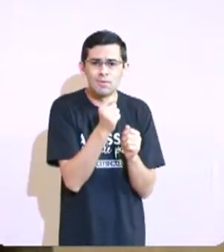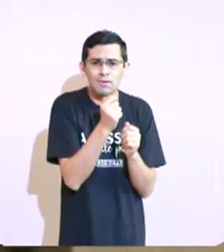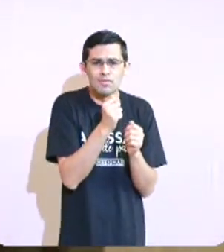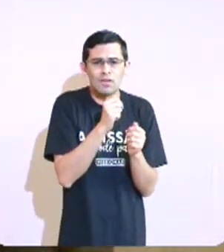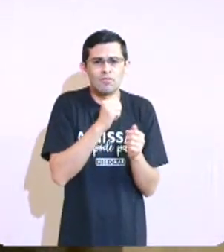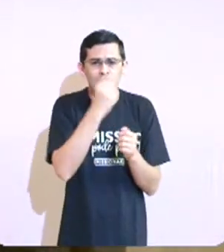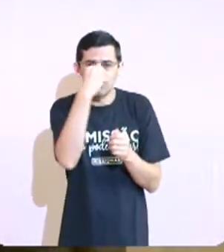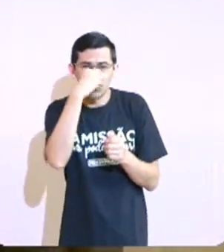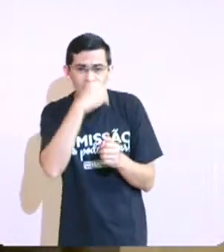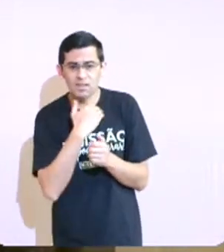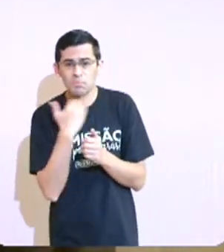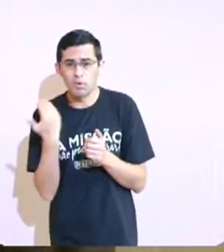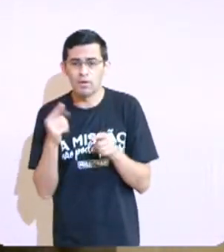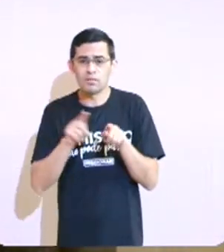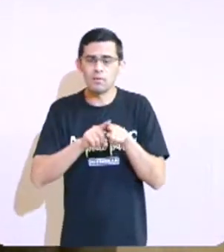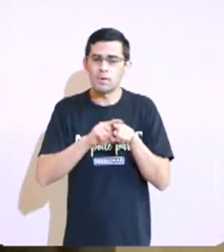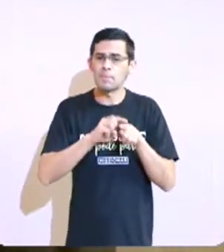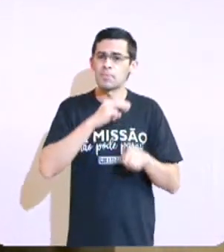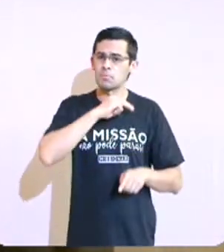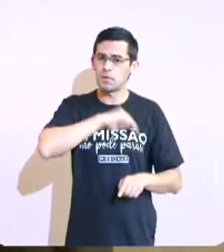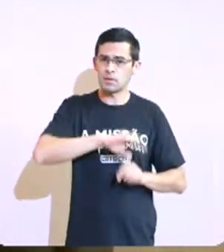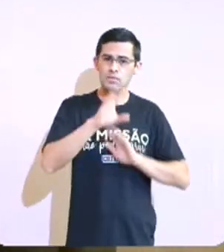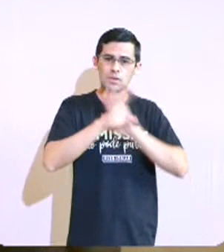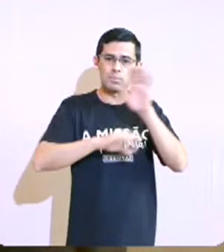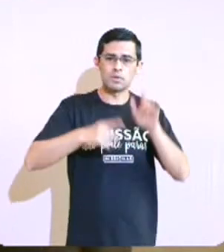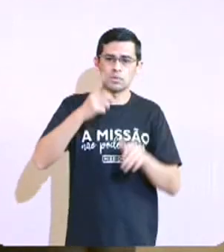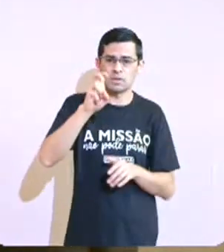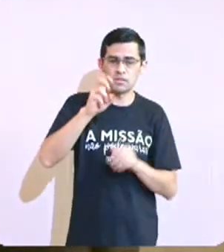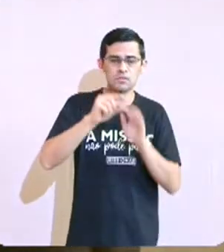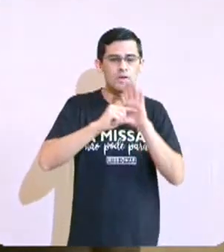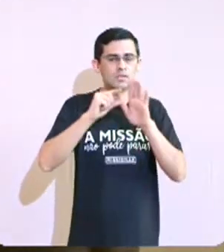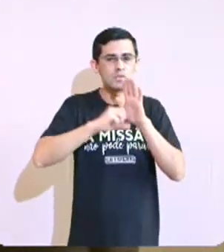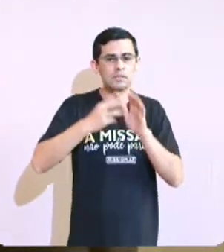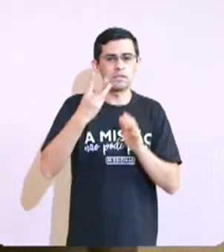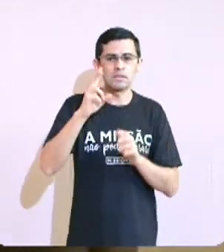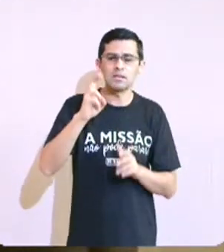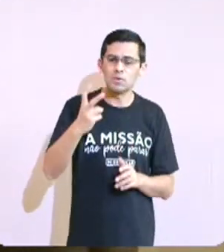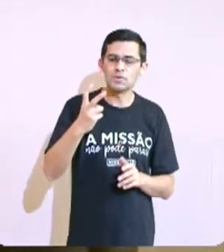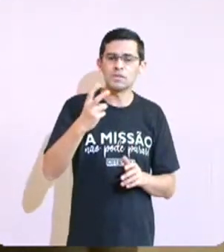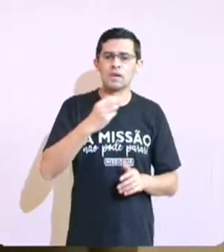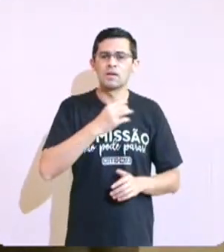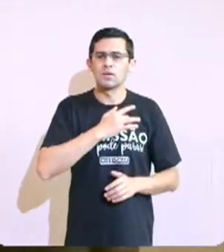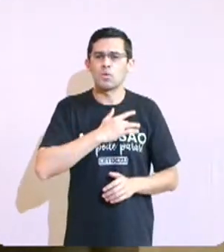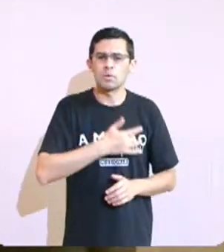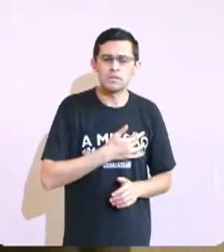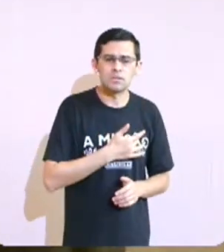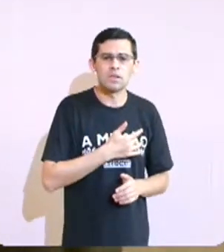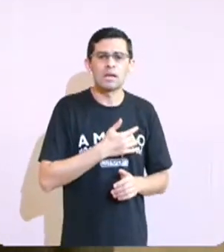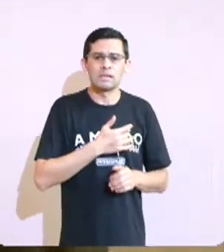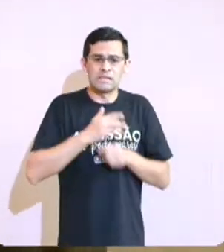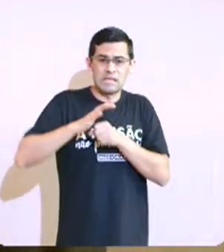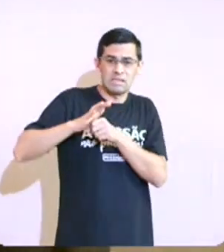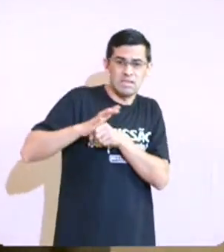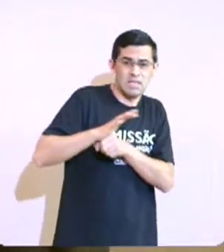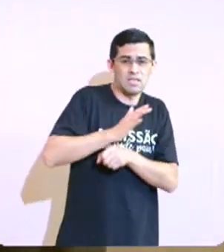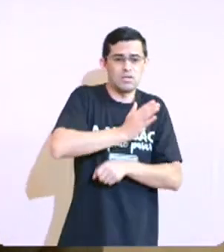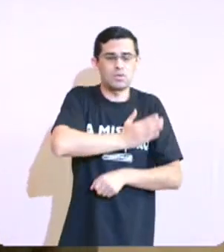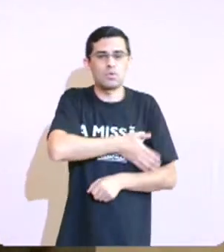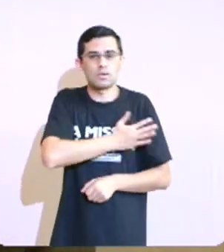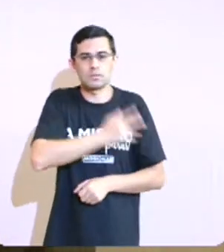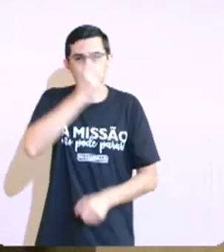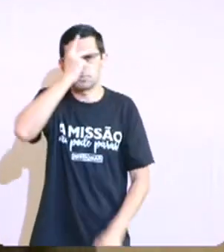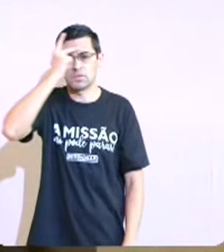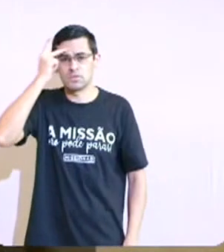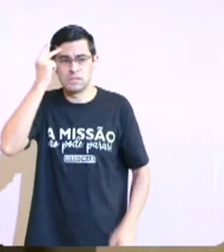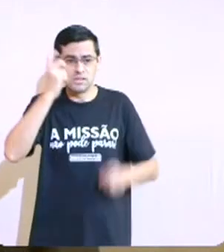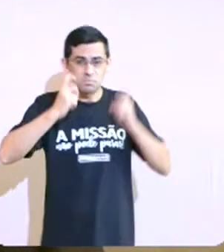pelo caminho. Isso é em Mateus 15:32. A compaixão alimenta as pessoas, se preocupa com o